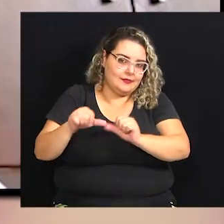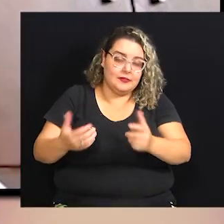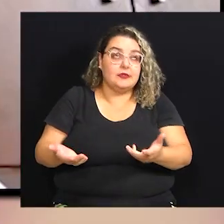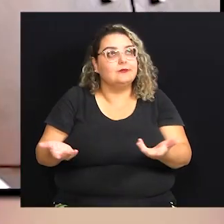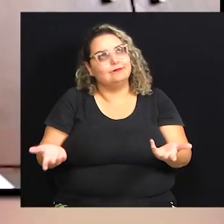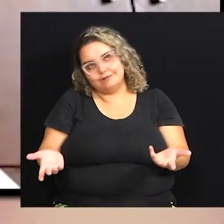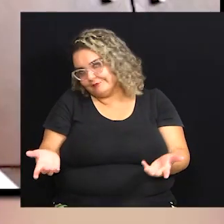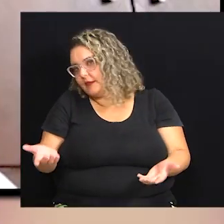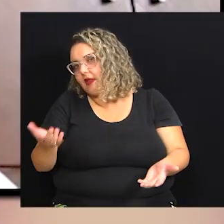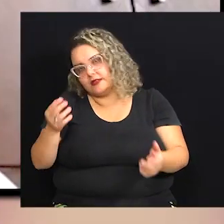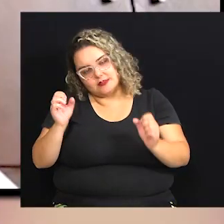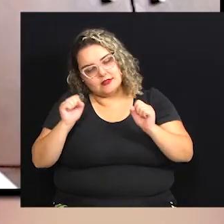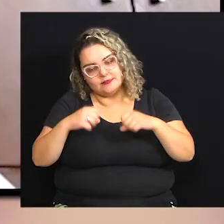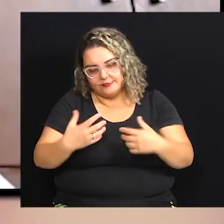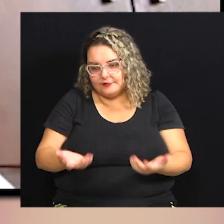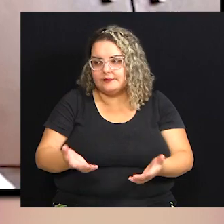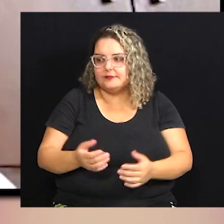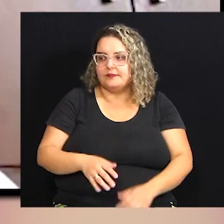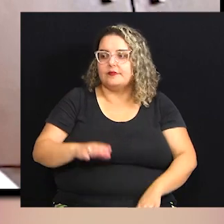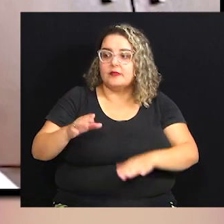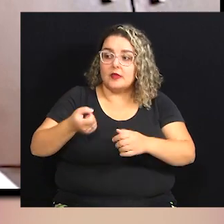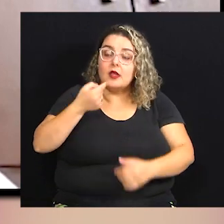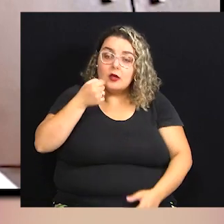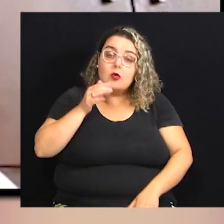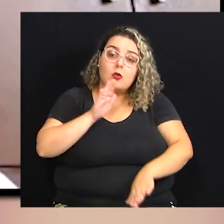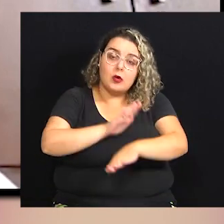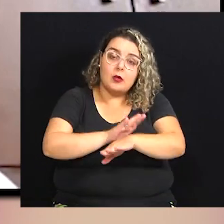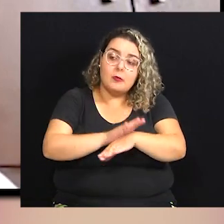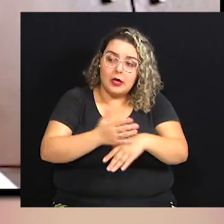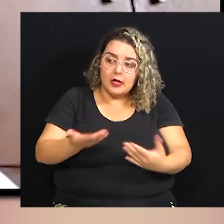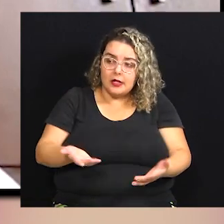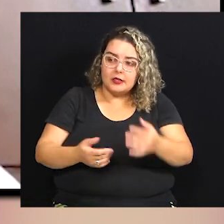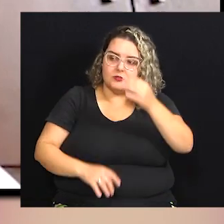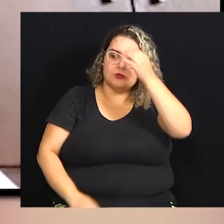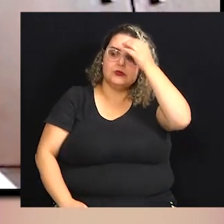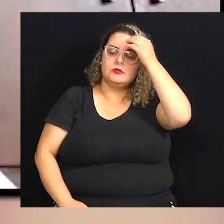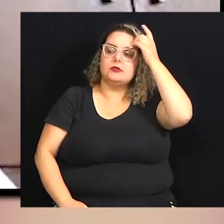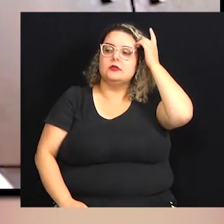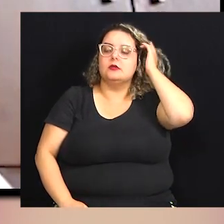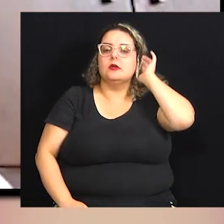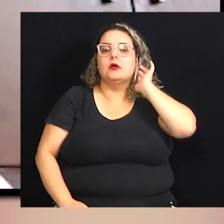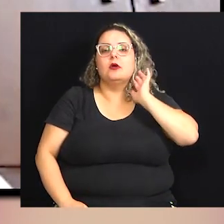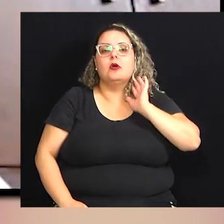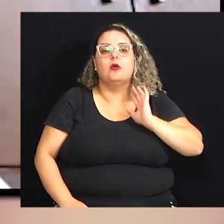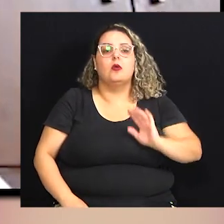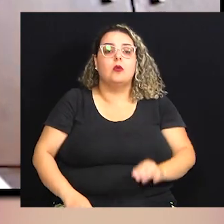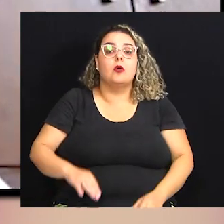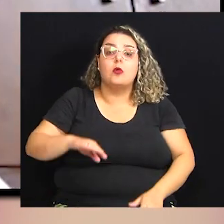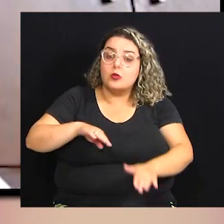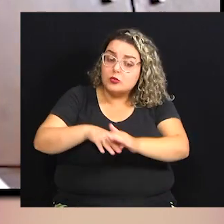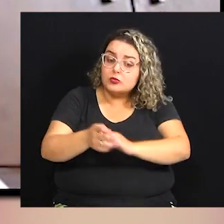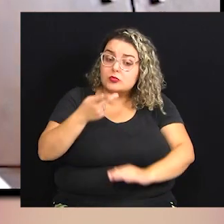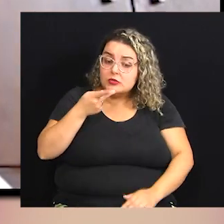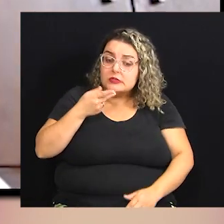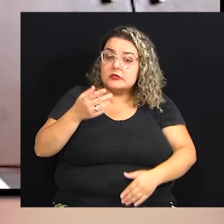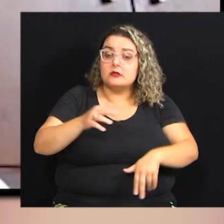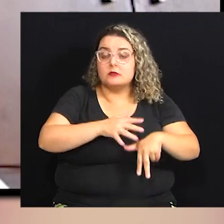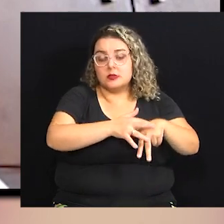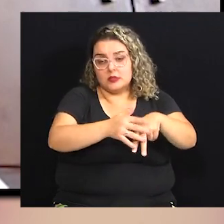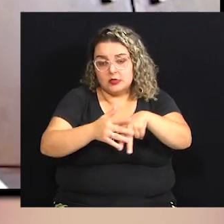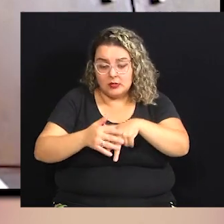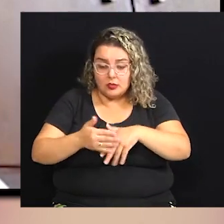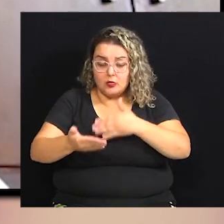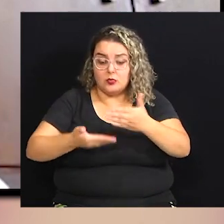Não. Assim, às vezes com remédio a gente ajuda, mas o que eu costumo dizer para os meus pacientes é que